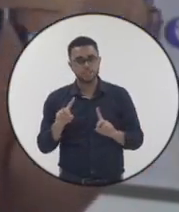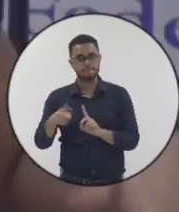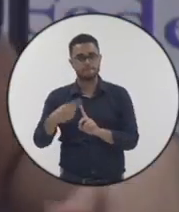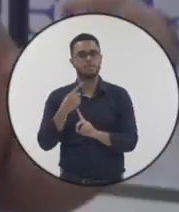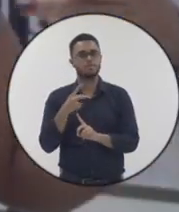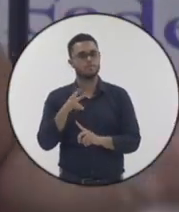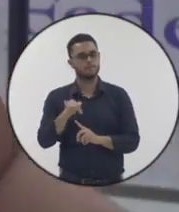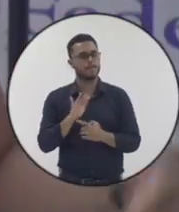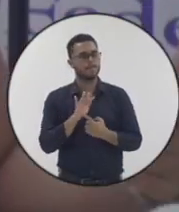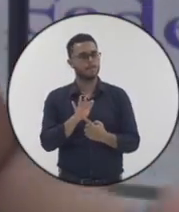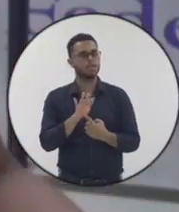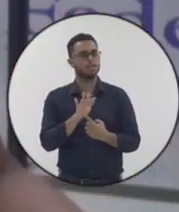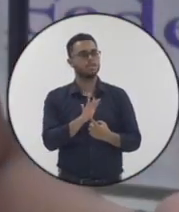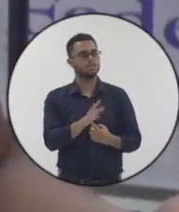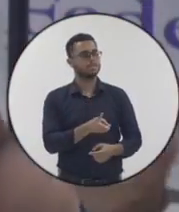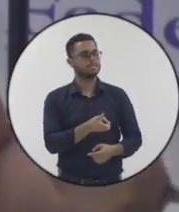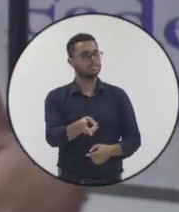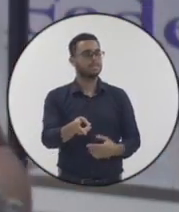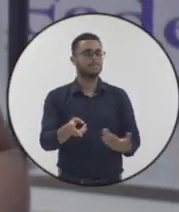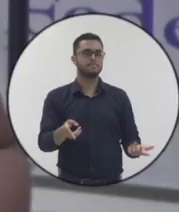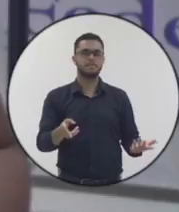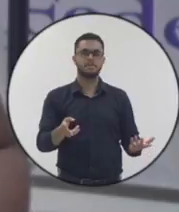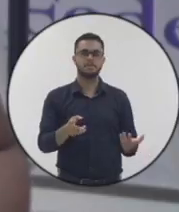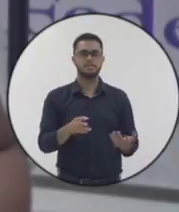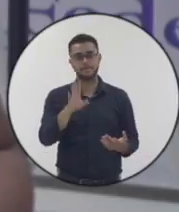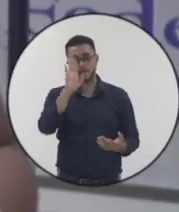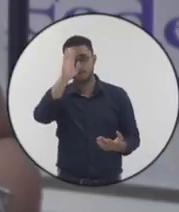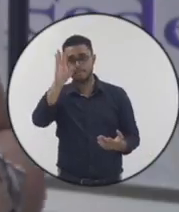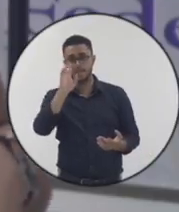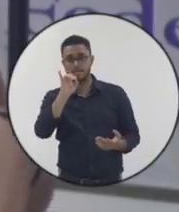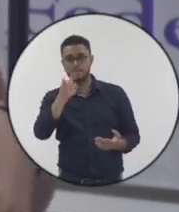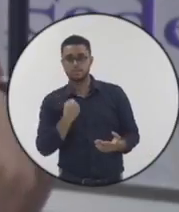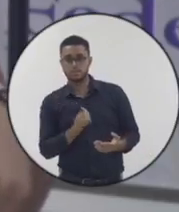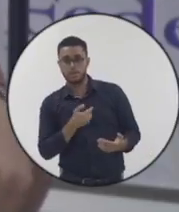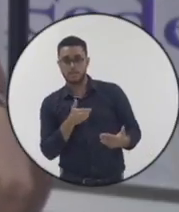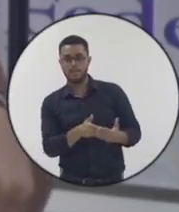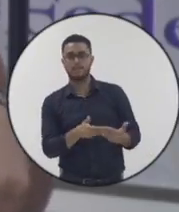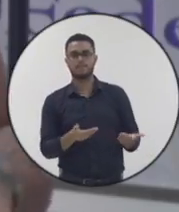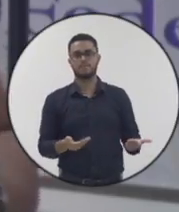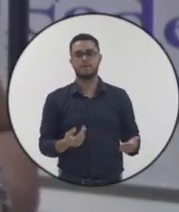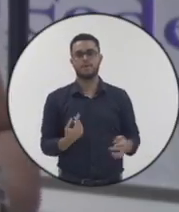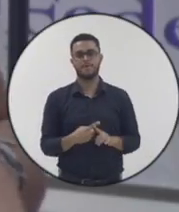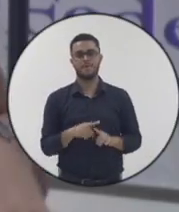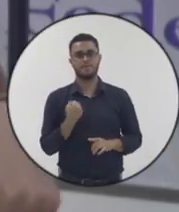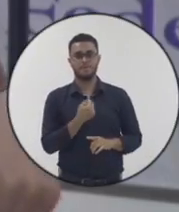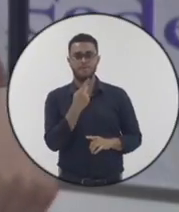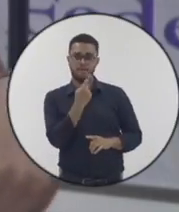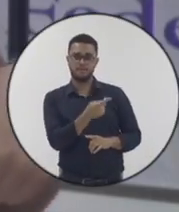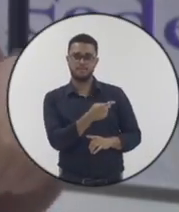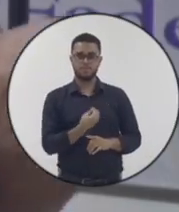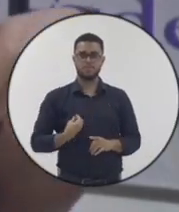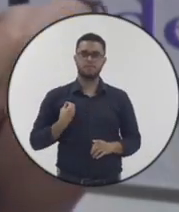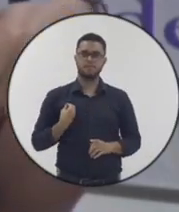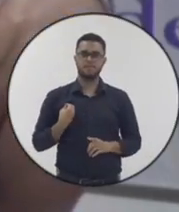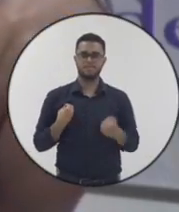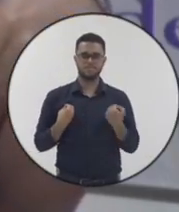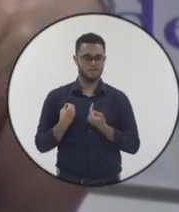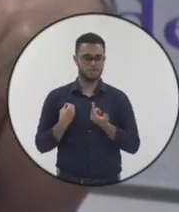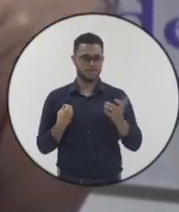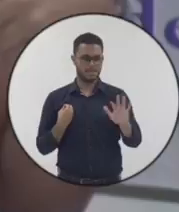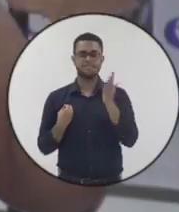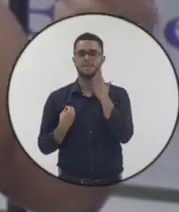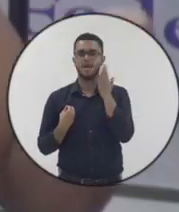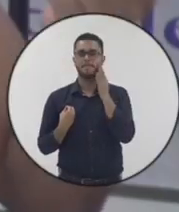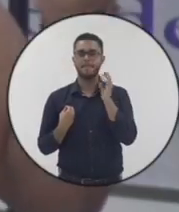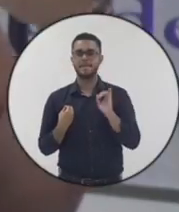nos aparecer a todo momento, principalmente se a gente está na ponta. Porque, quando a gente está falando de vida, a gente não quer saber, né,